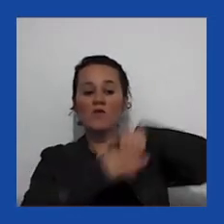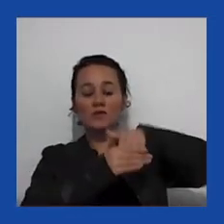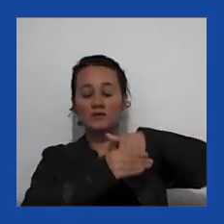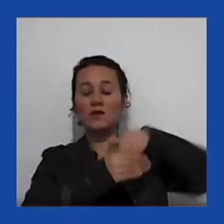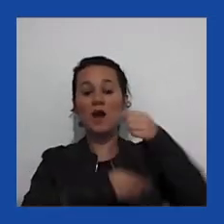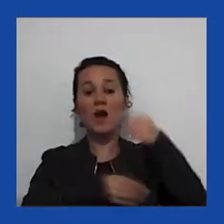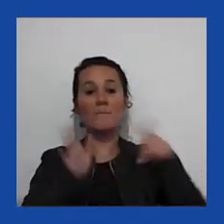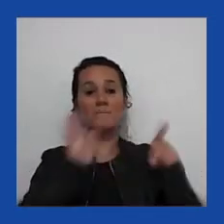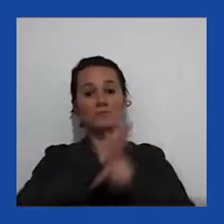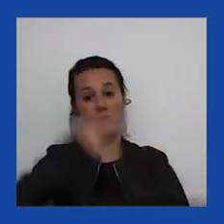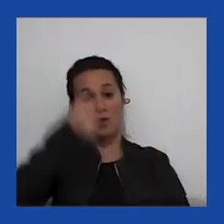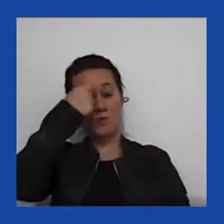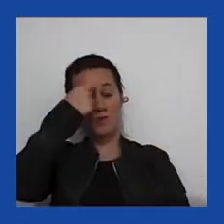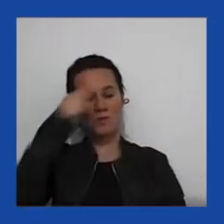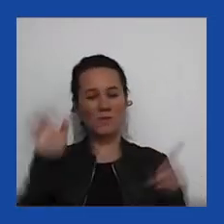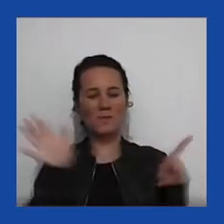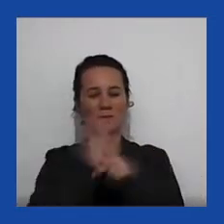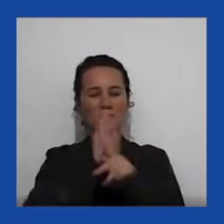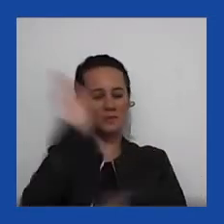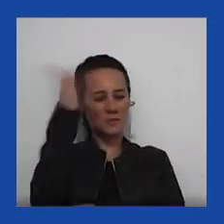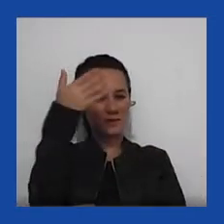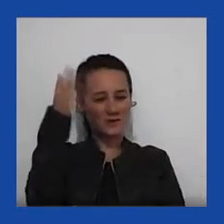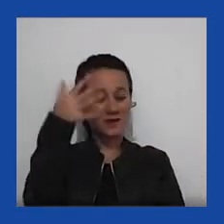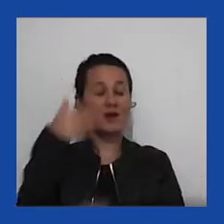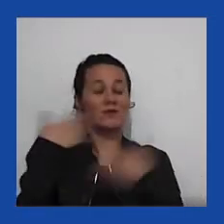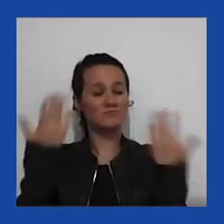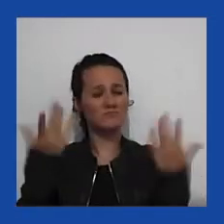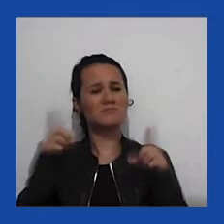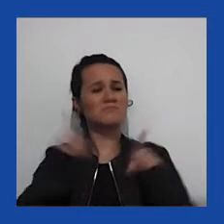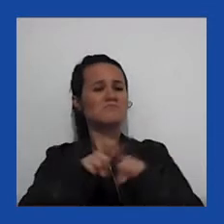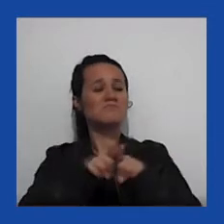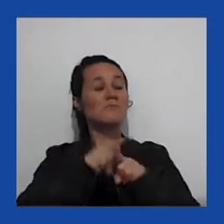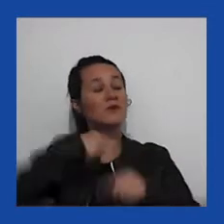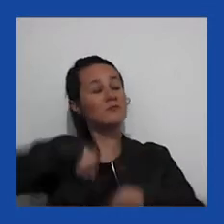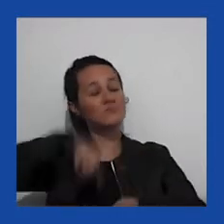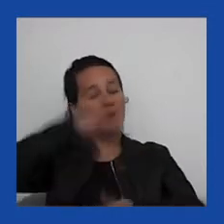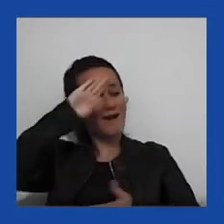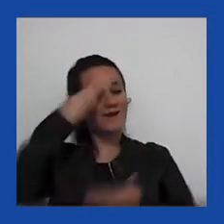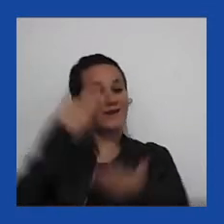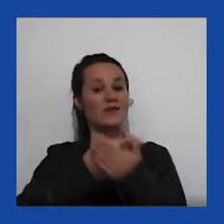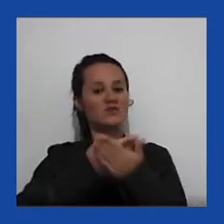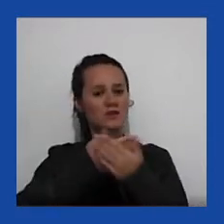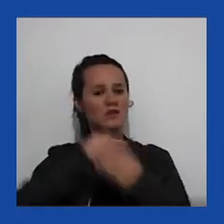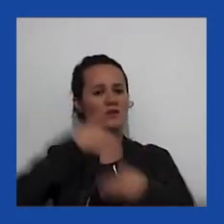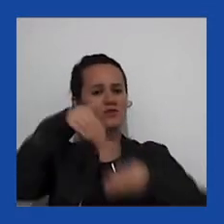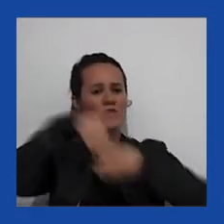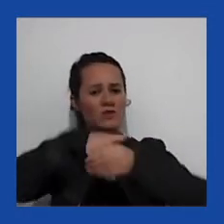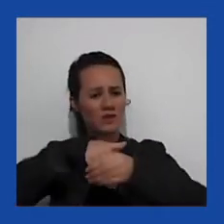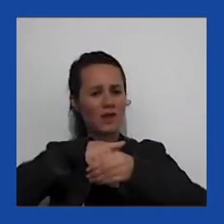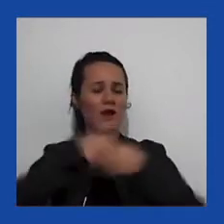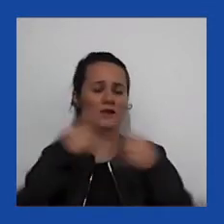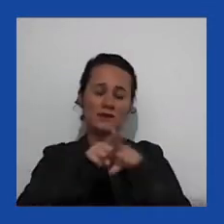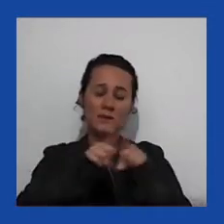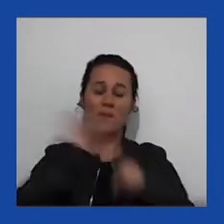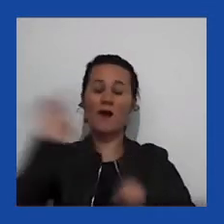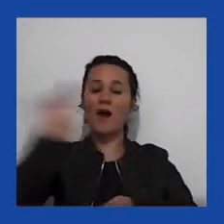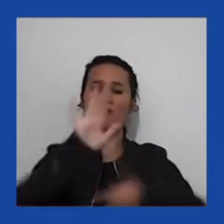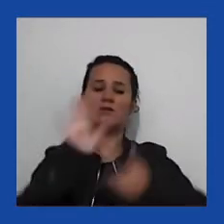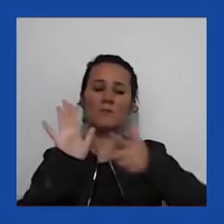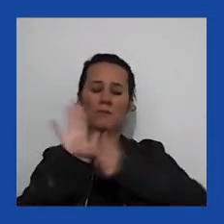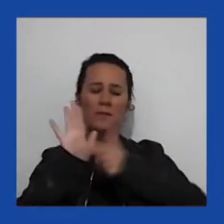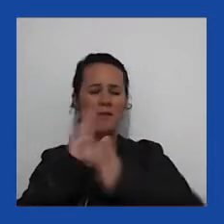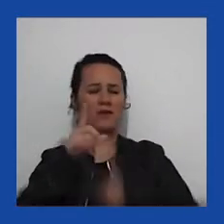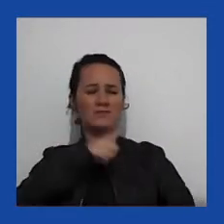bandeiras do centenário, justamente por acreditar na força transformadora do voto e no papel que cada um de nós deve exercer